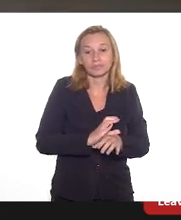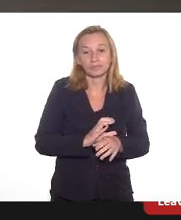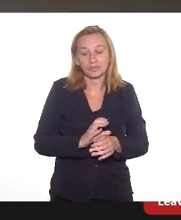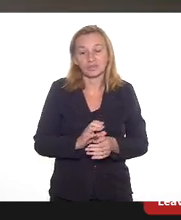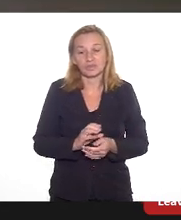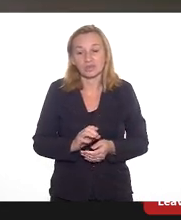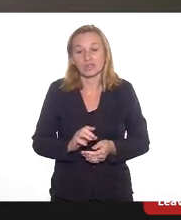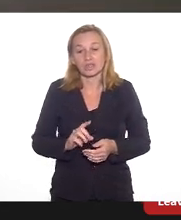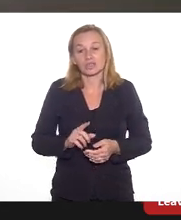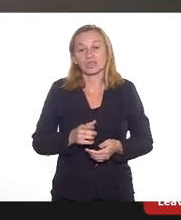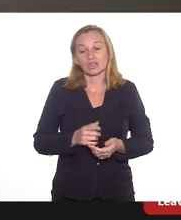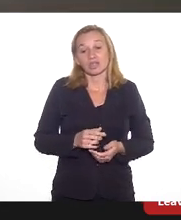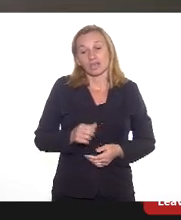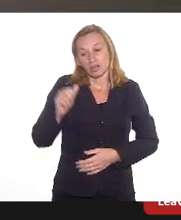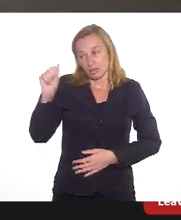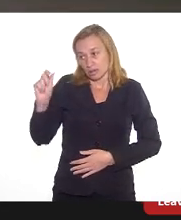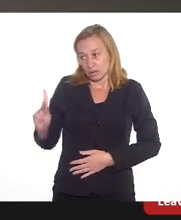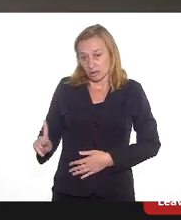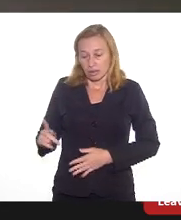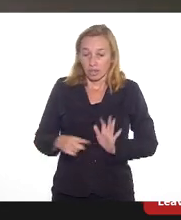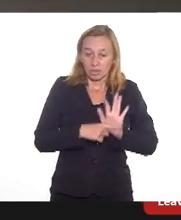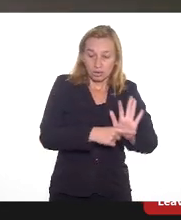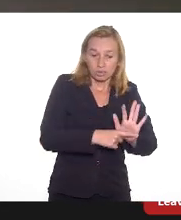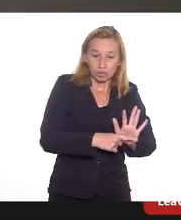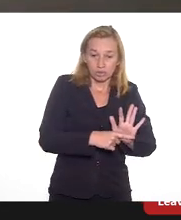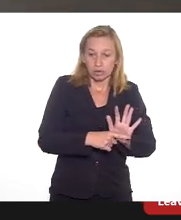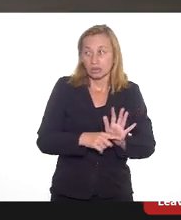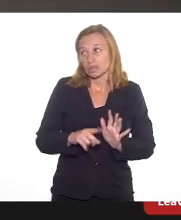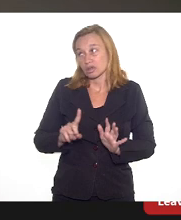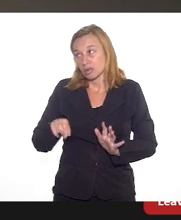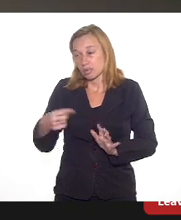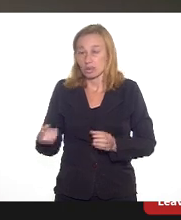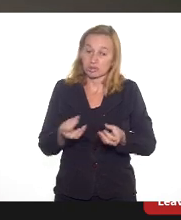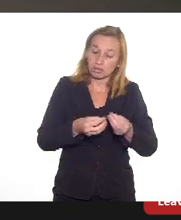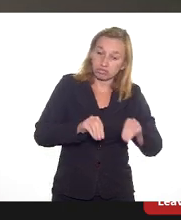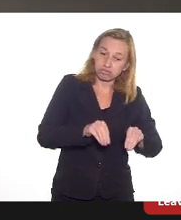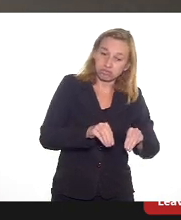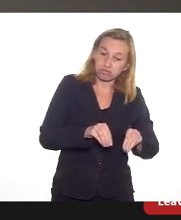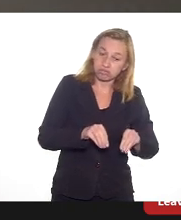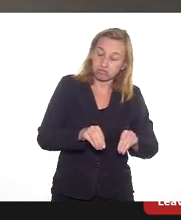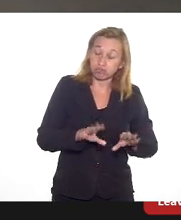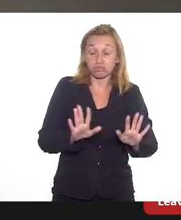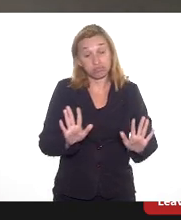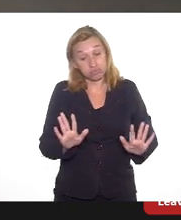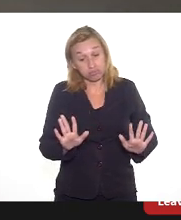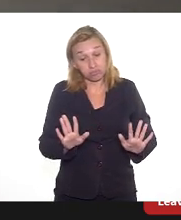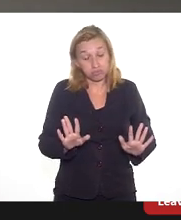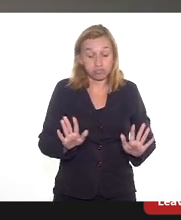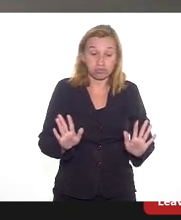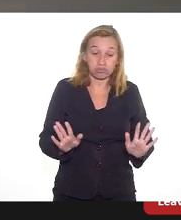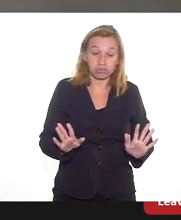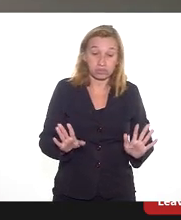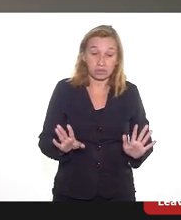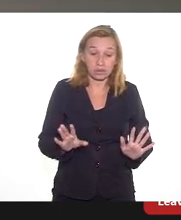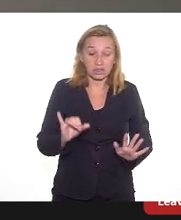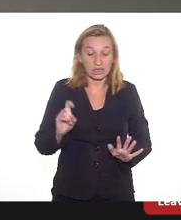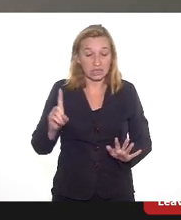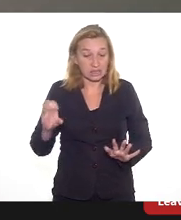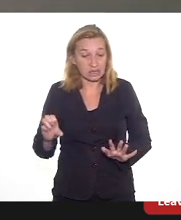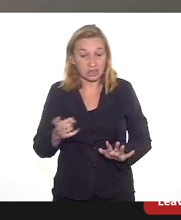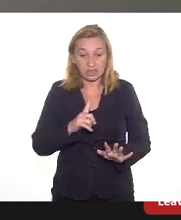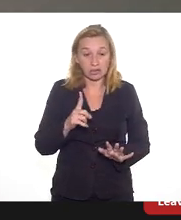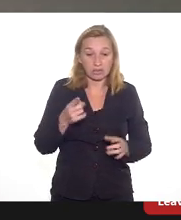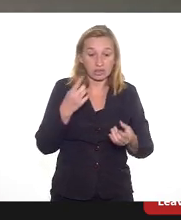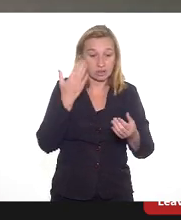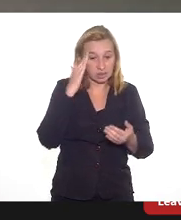pessoal, e aí uma hora o aposentado ajuda, outra hora o aposentado prejudica, em termos de composição de índice, não em termos de